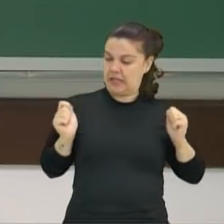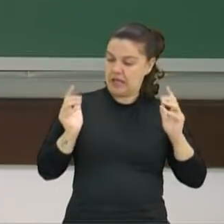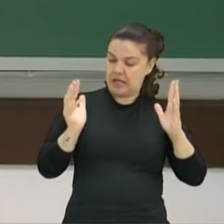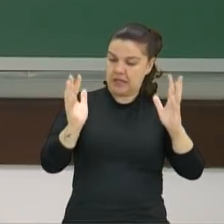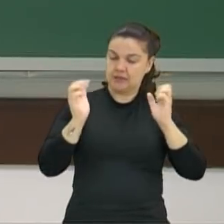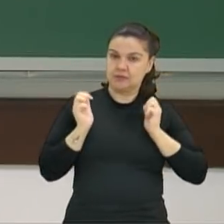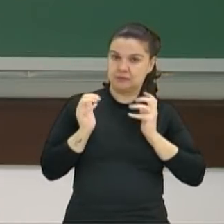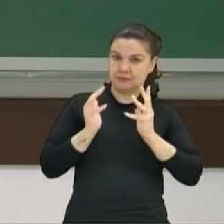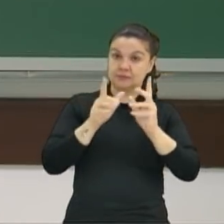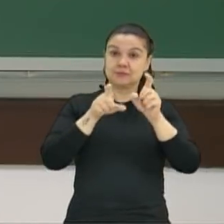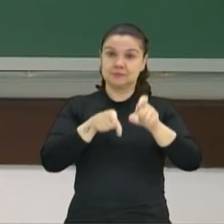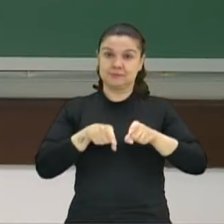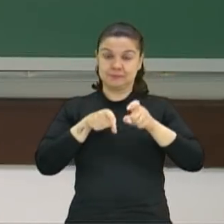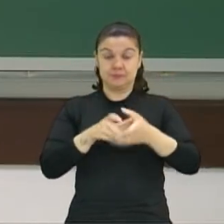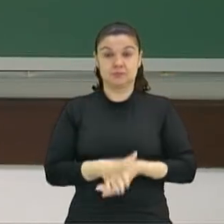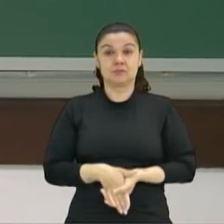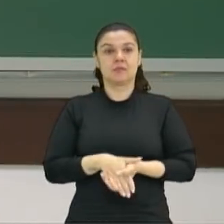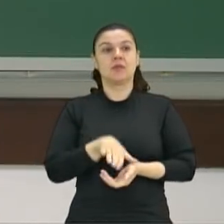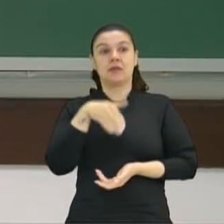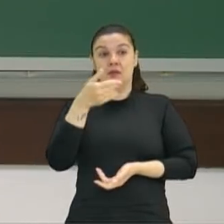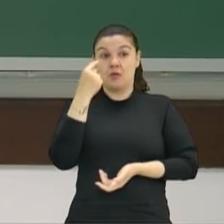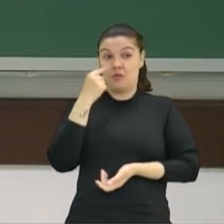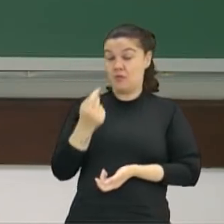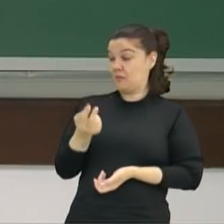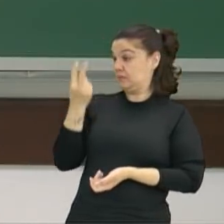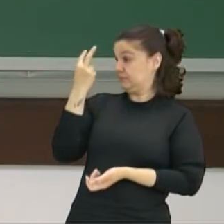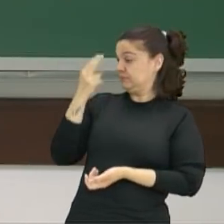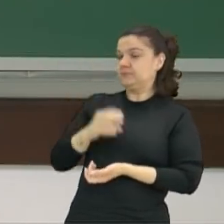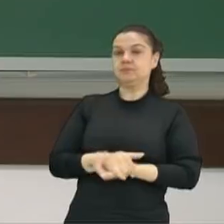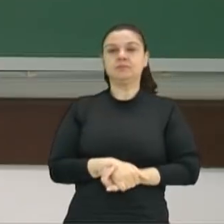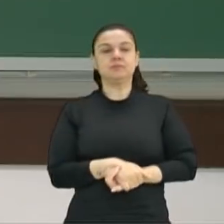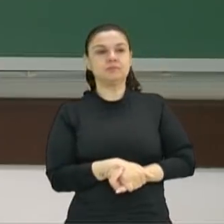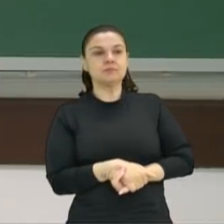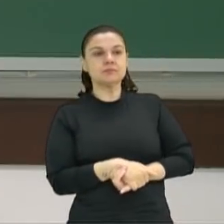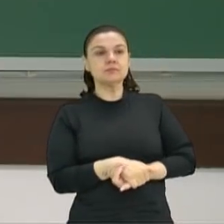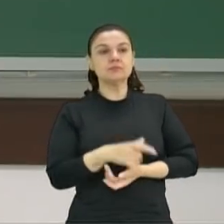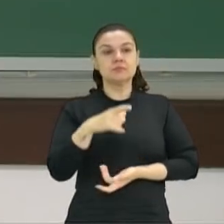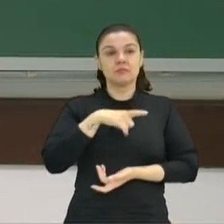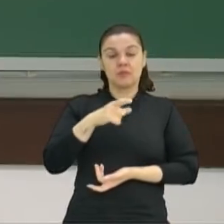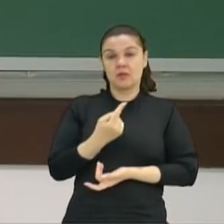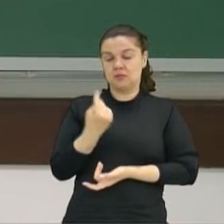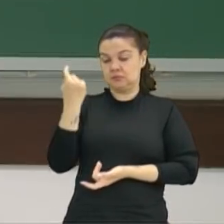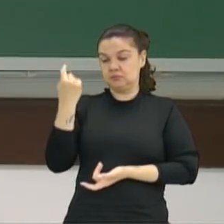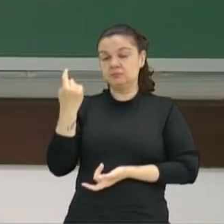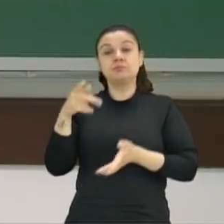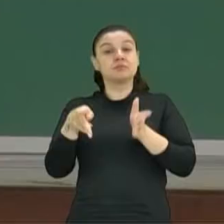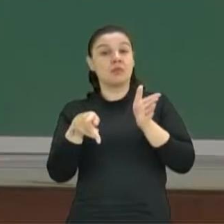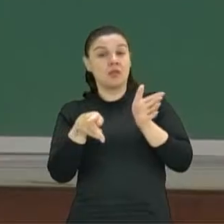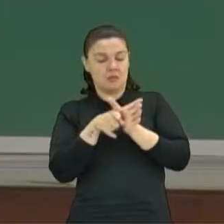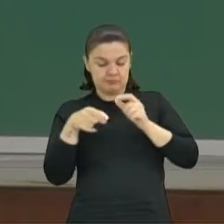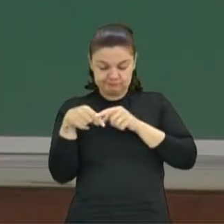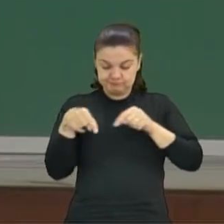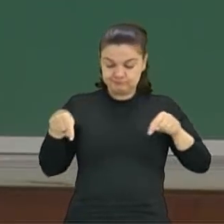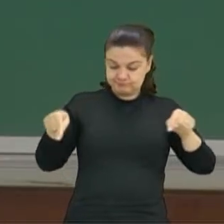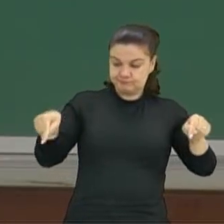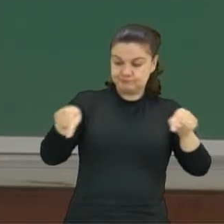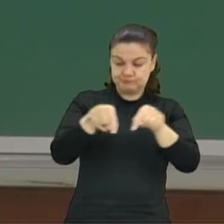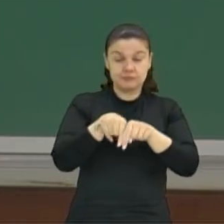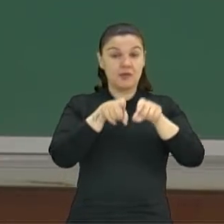uma grande quantidade. Então observem ali na imagem que nós temos uma típica atividade